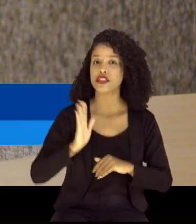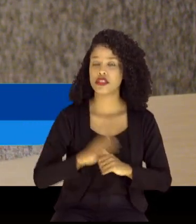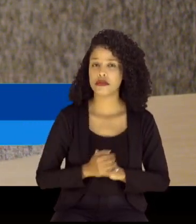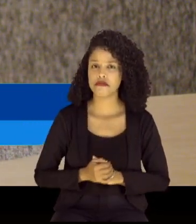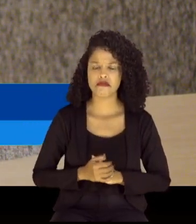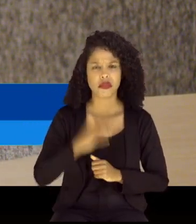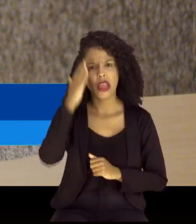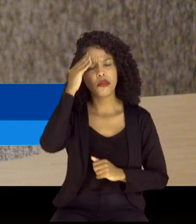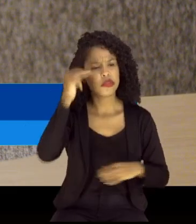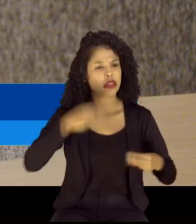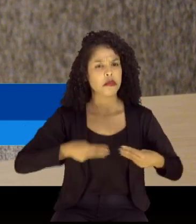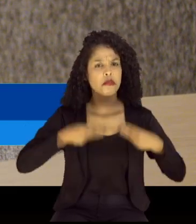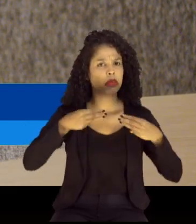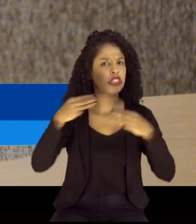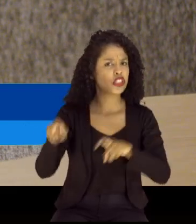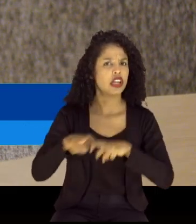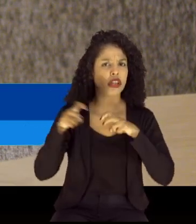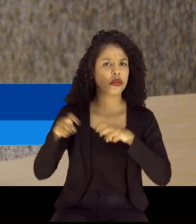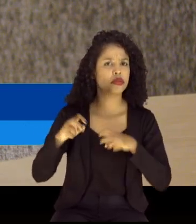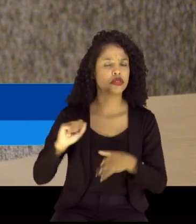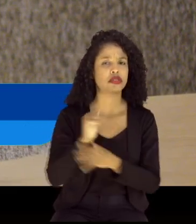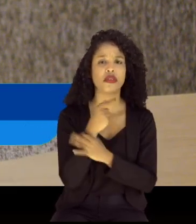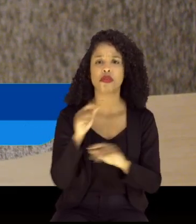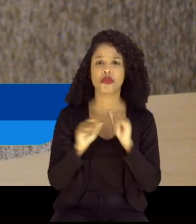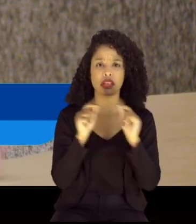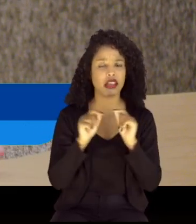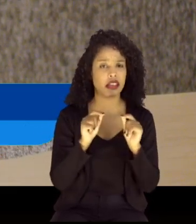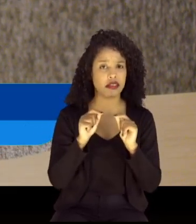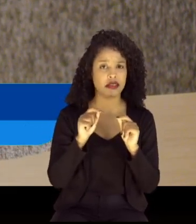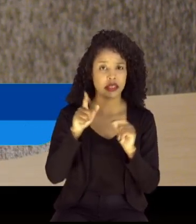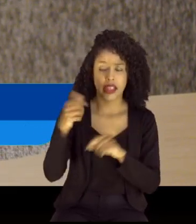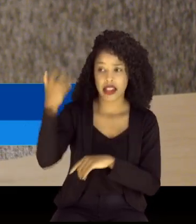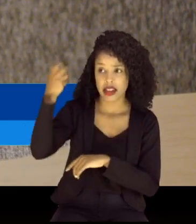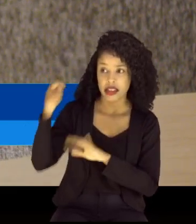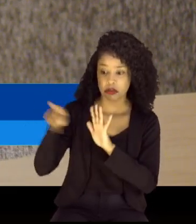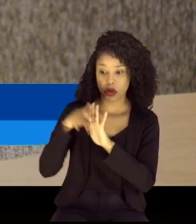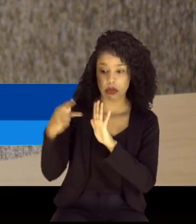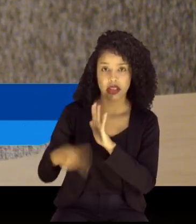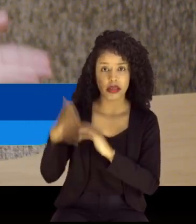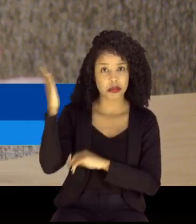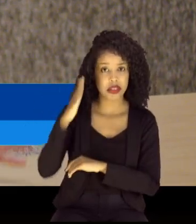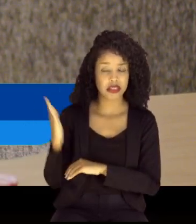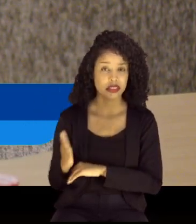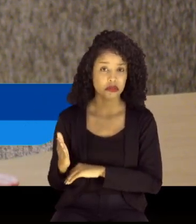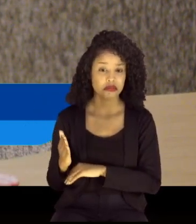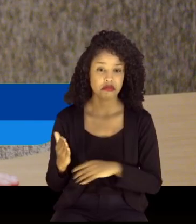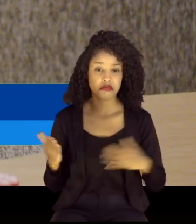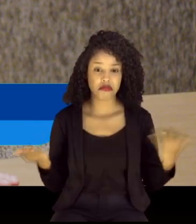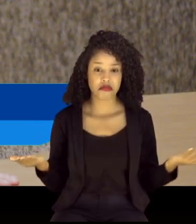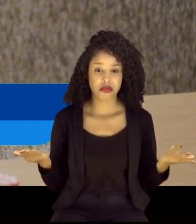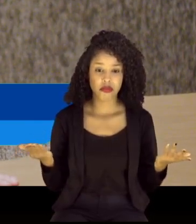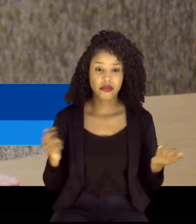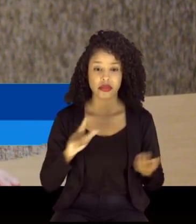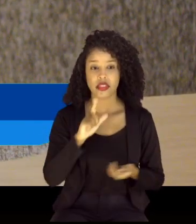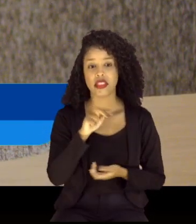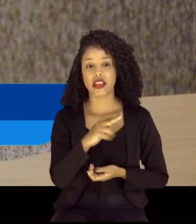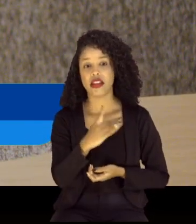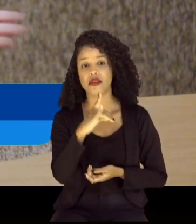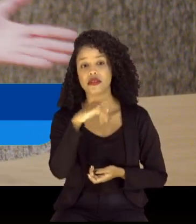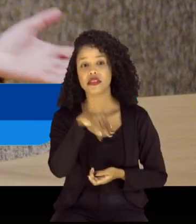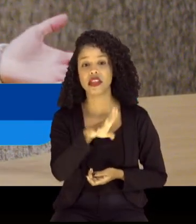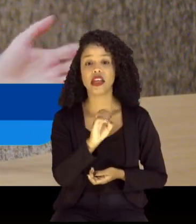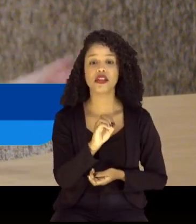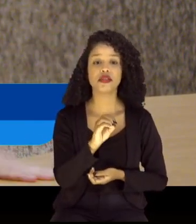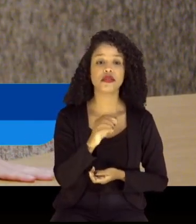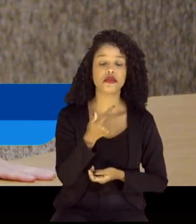Ministério da Agricultura está querendo proteger. Se é a bacia leiteira brasileira, pena que Claudiano não está aqui. Mas você,